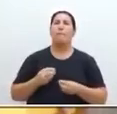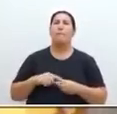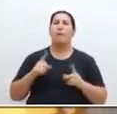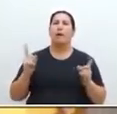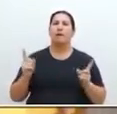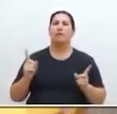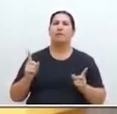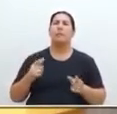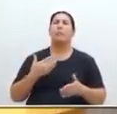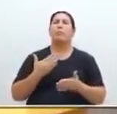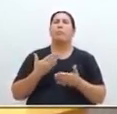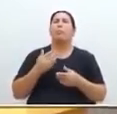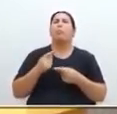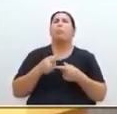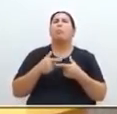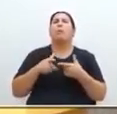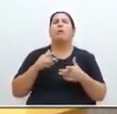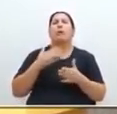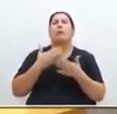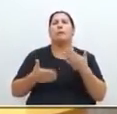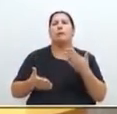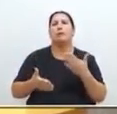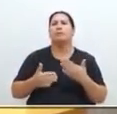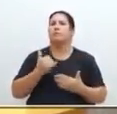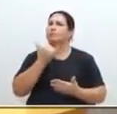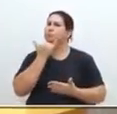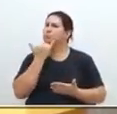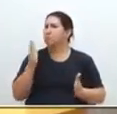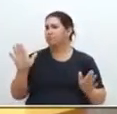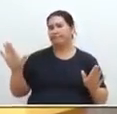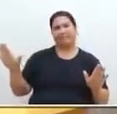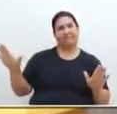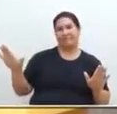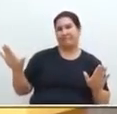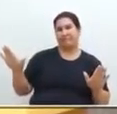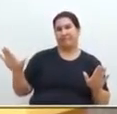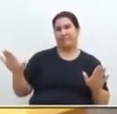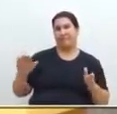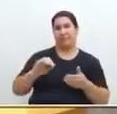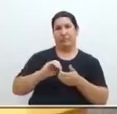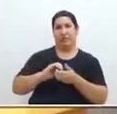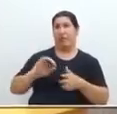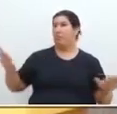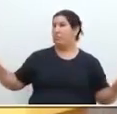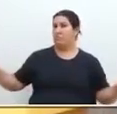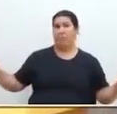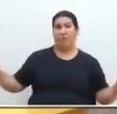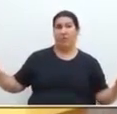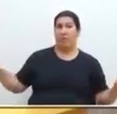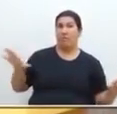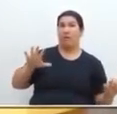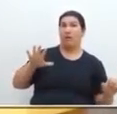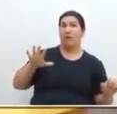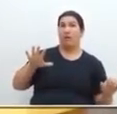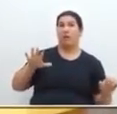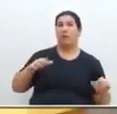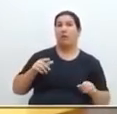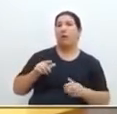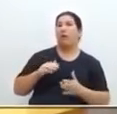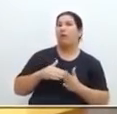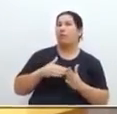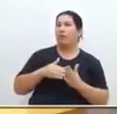perdemos desculpem aí ninguém solta a mão de ninguém até que